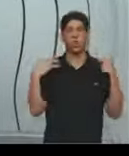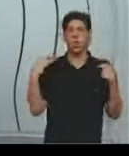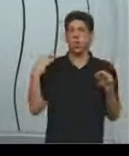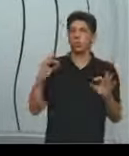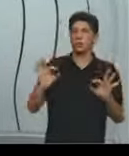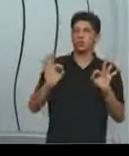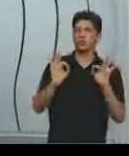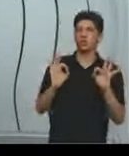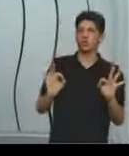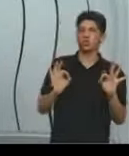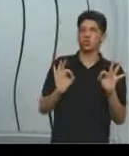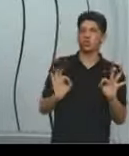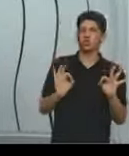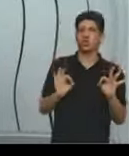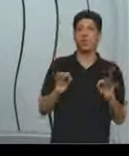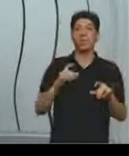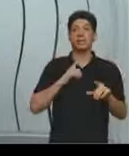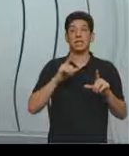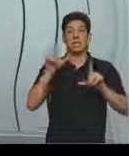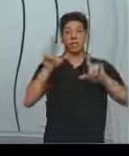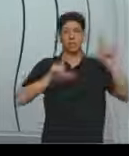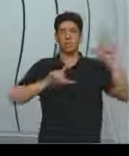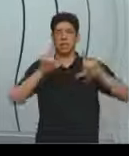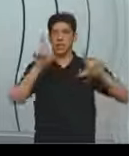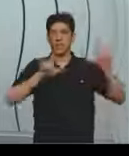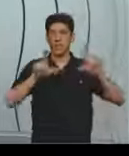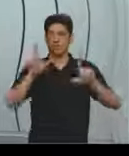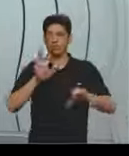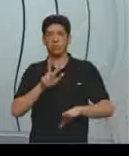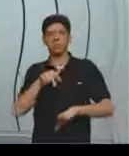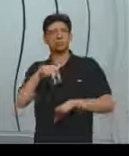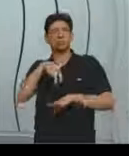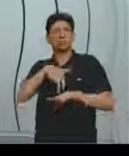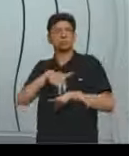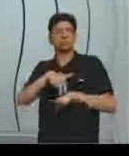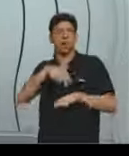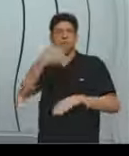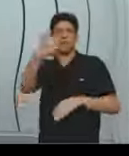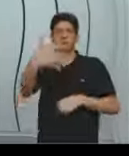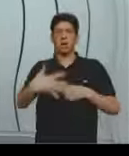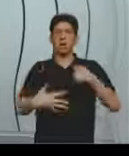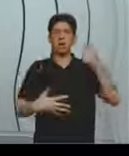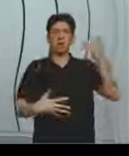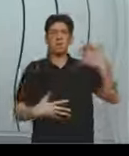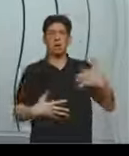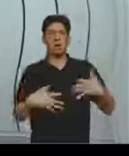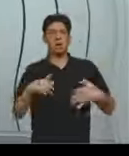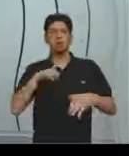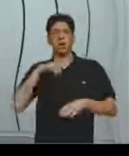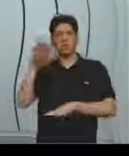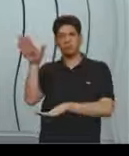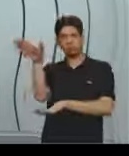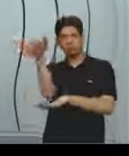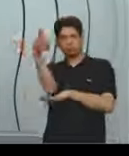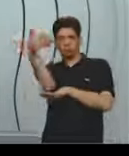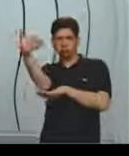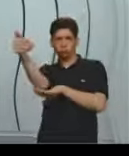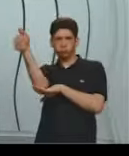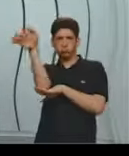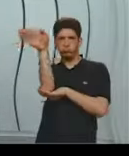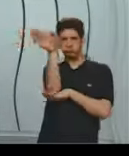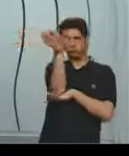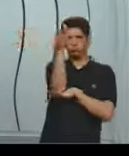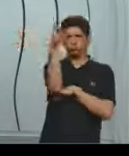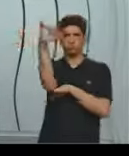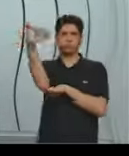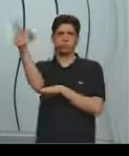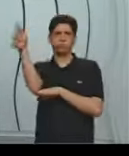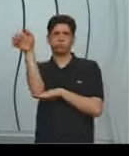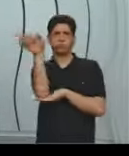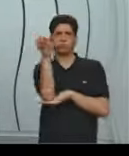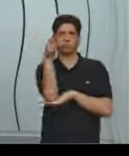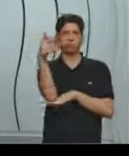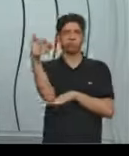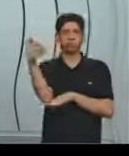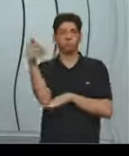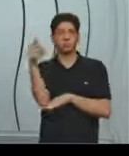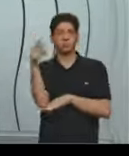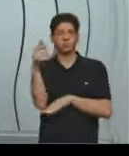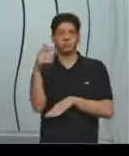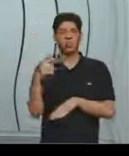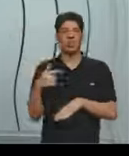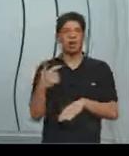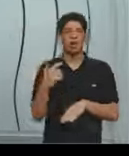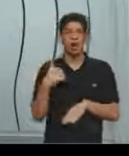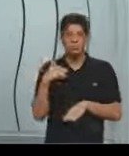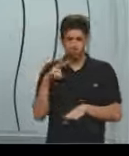e vai fazer um programa na televisão que vai ter uma série de processo a bandeira tremulando atrás de mim ou seja por mais que eu não seja a pessoa mais